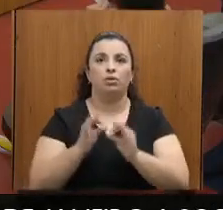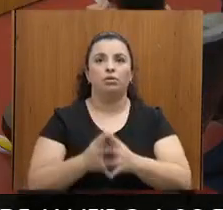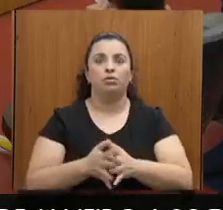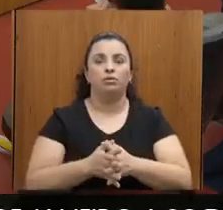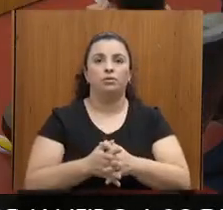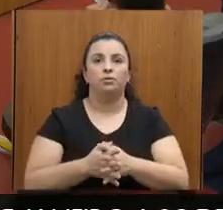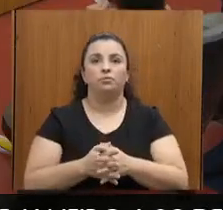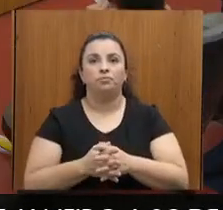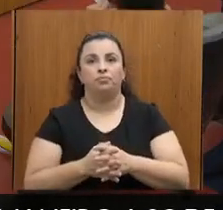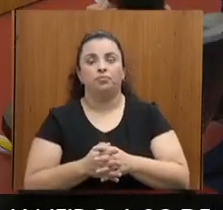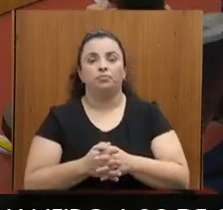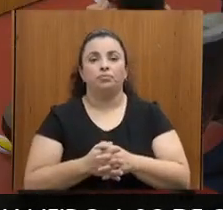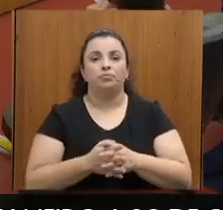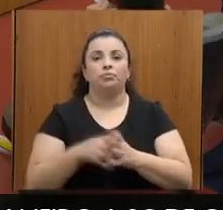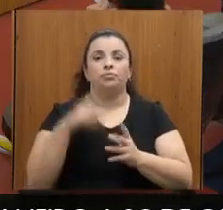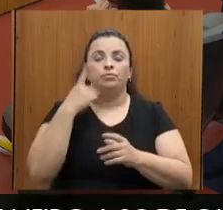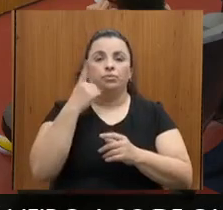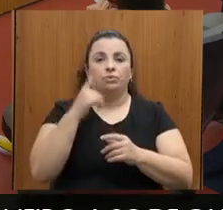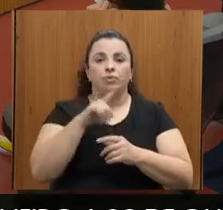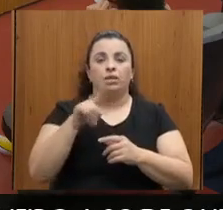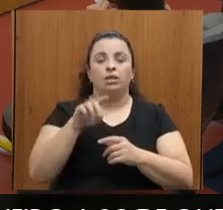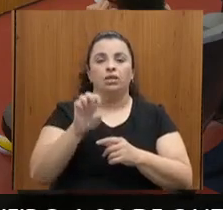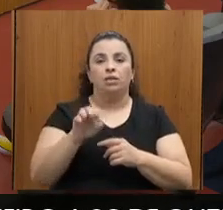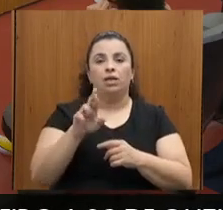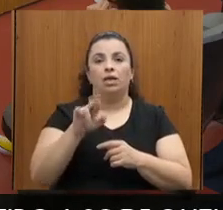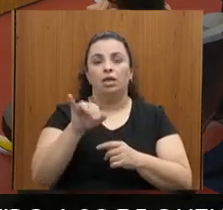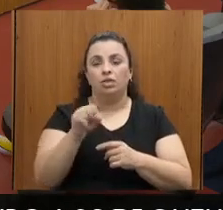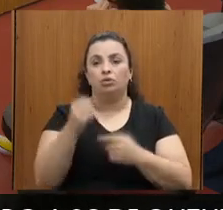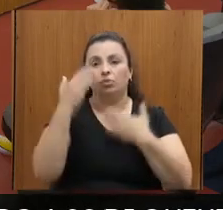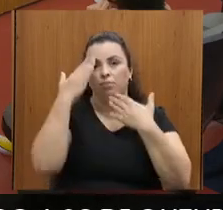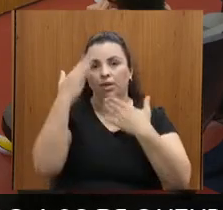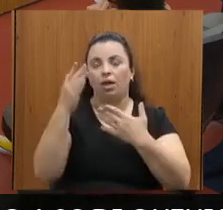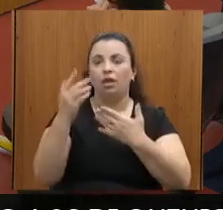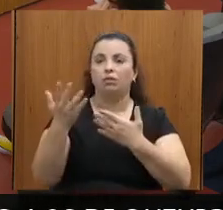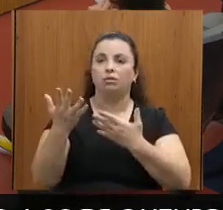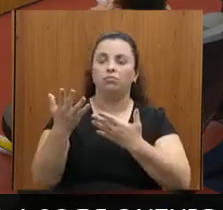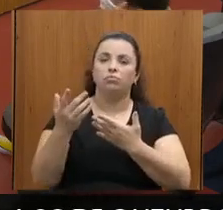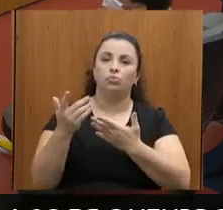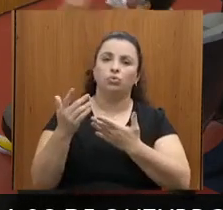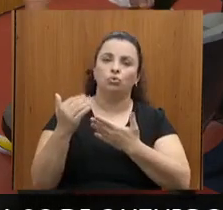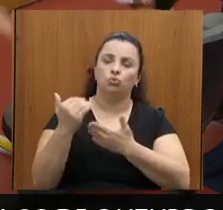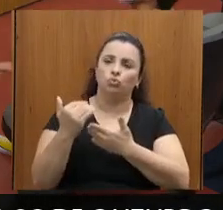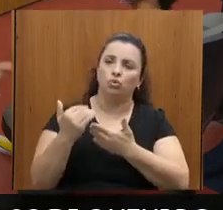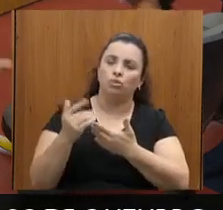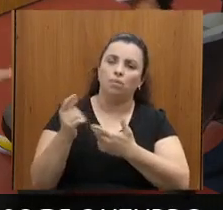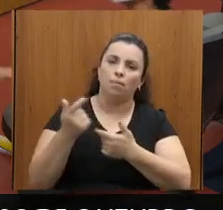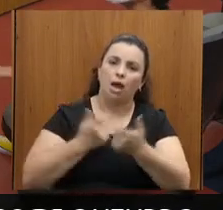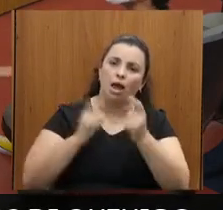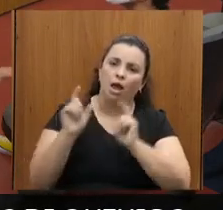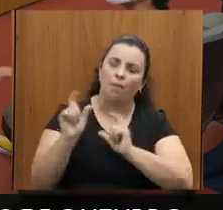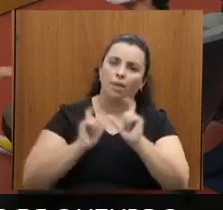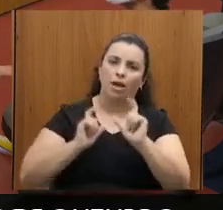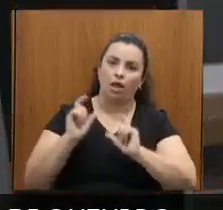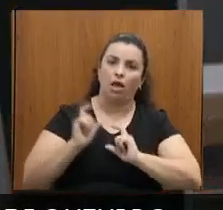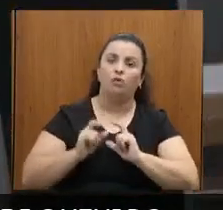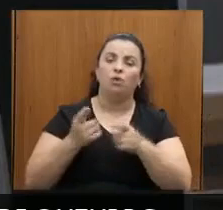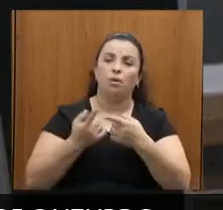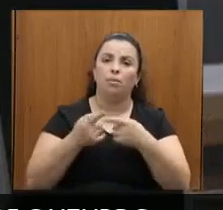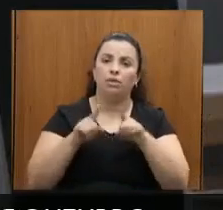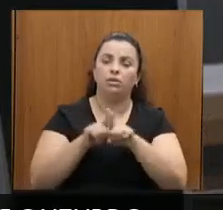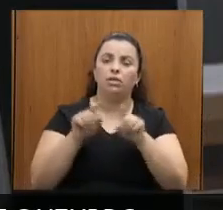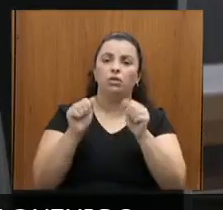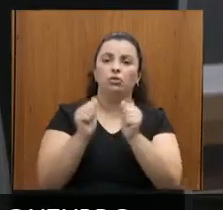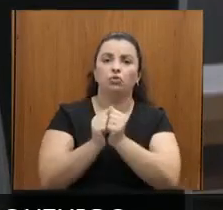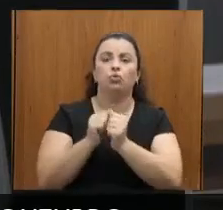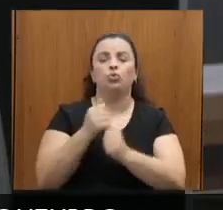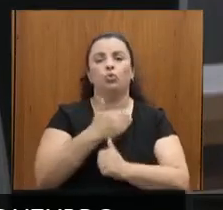Deputado Zé Reis, muito obrigado pelas suas palavras, pela sua parceria com o nosso governador Romeu Zema,